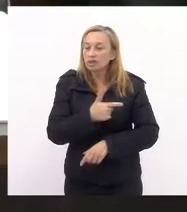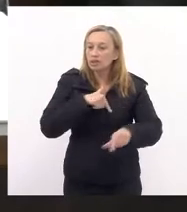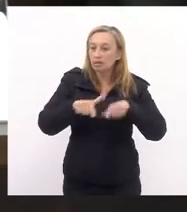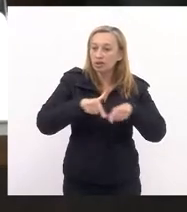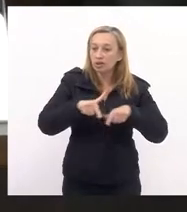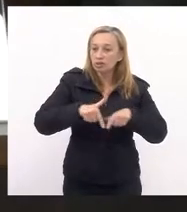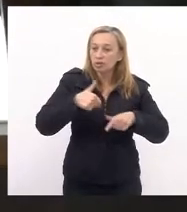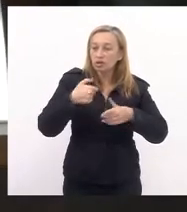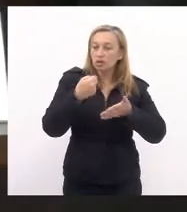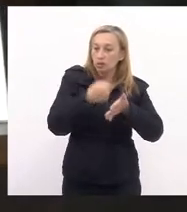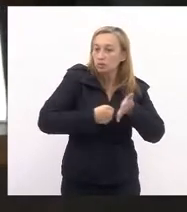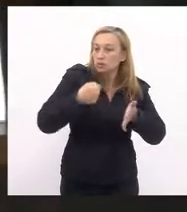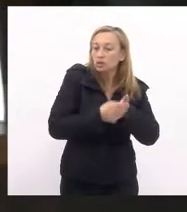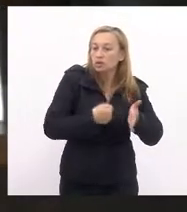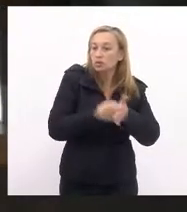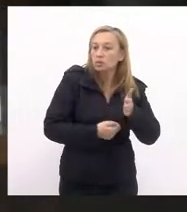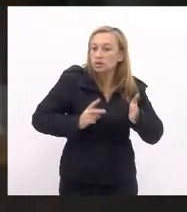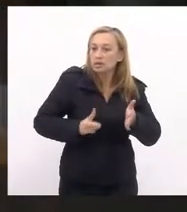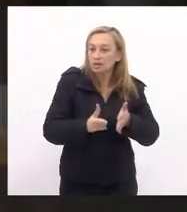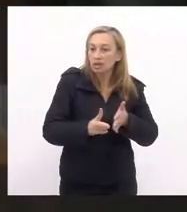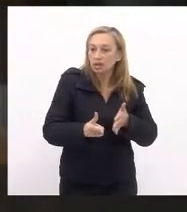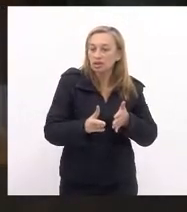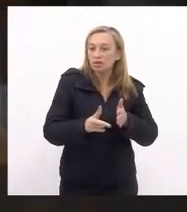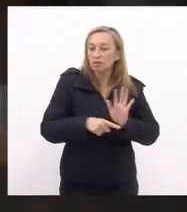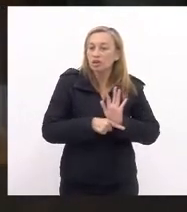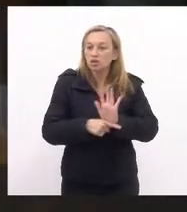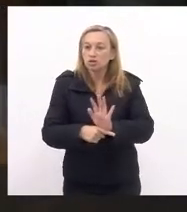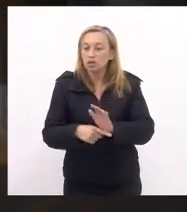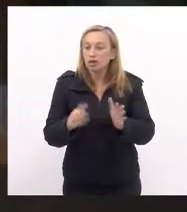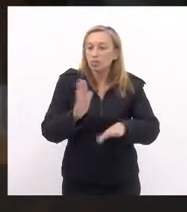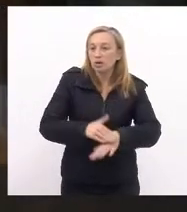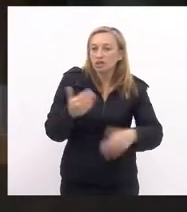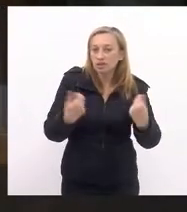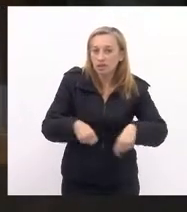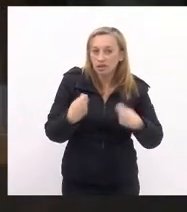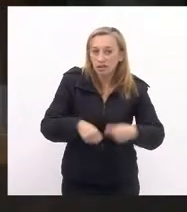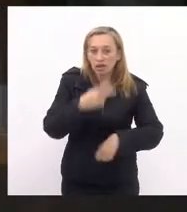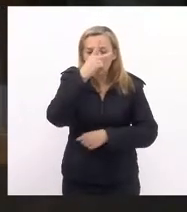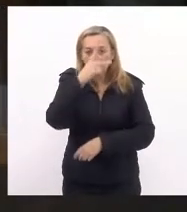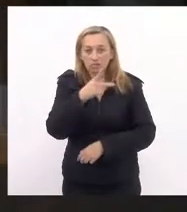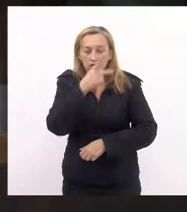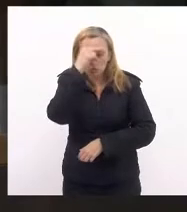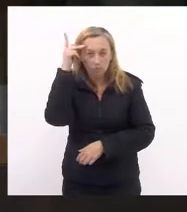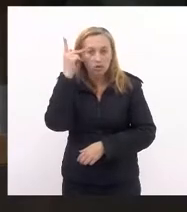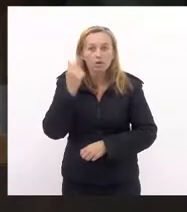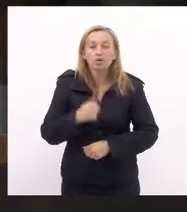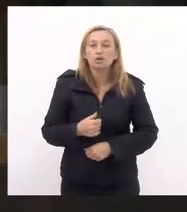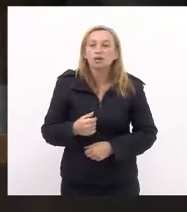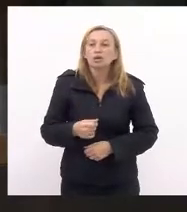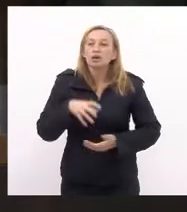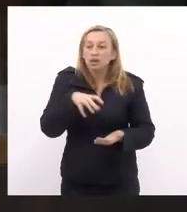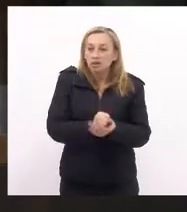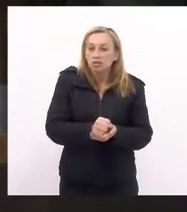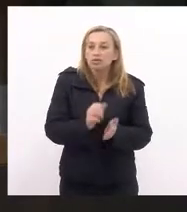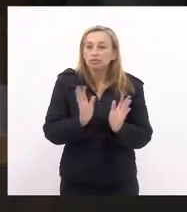trabalhadora, guerreira, está sempre brigando pelas causas dos mais necessitados. Tenho que deixar isso registrado. Saudar